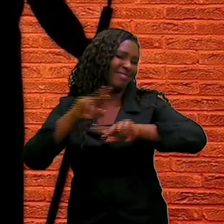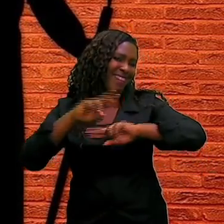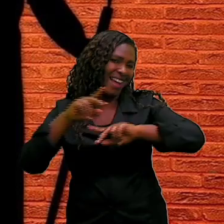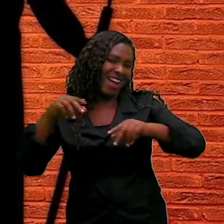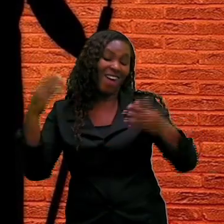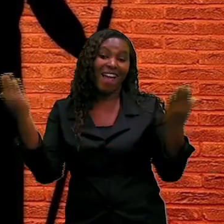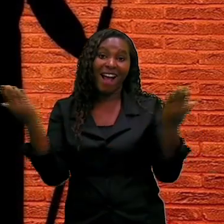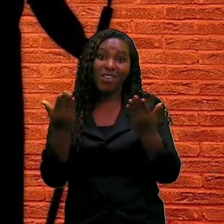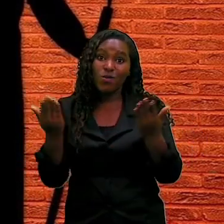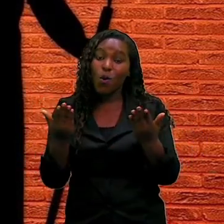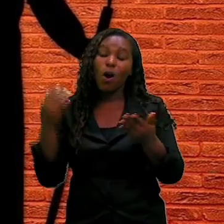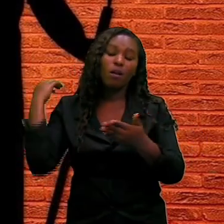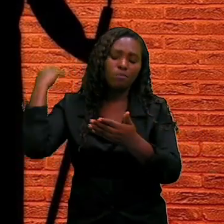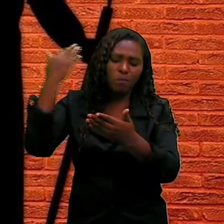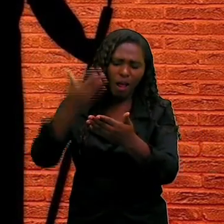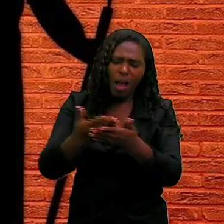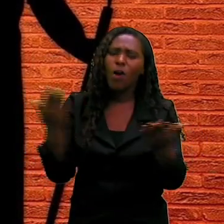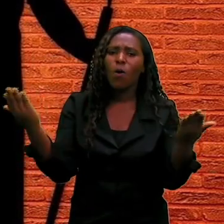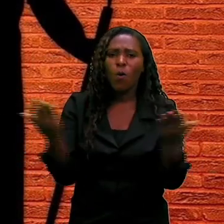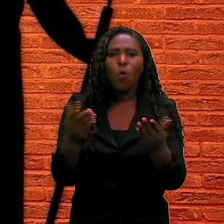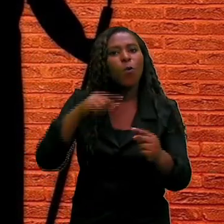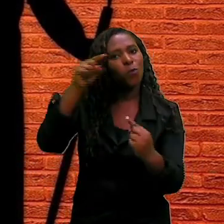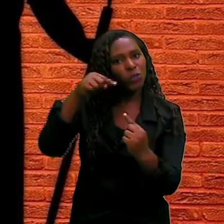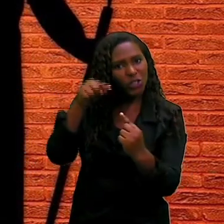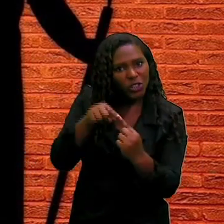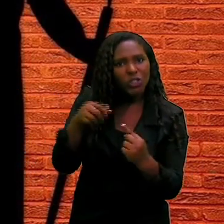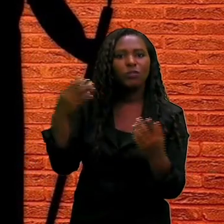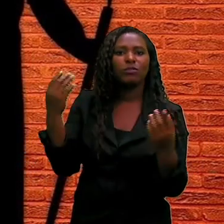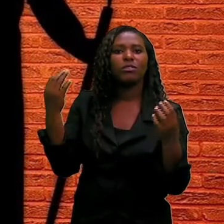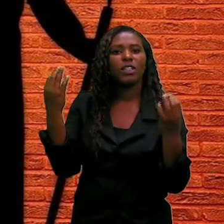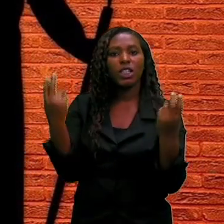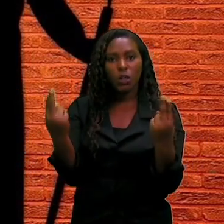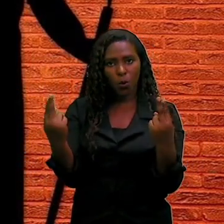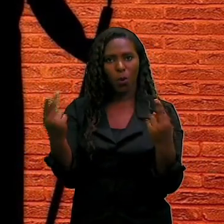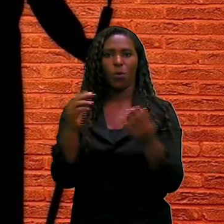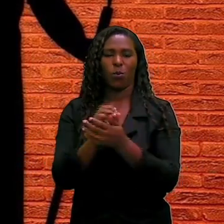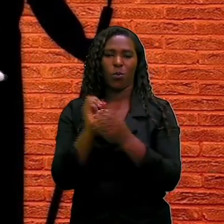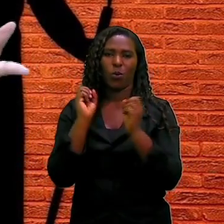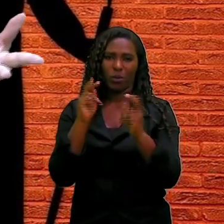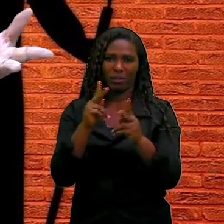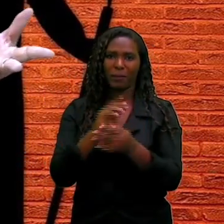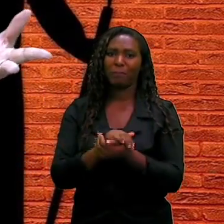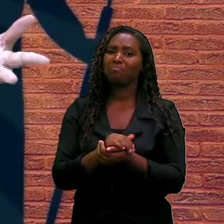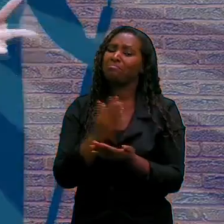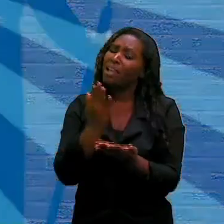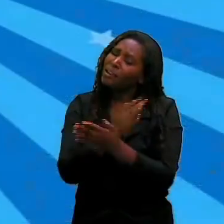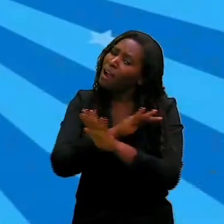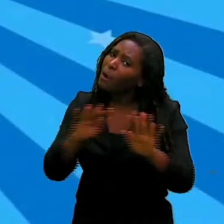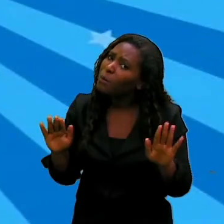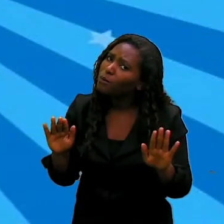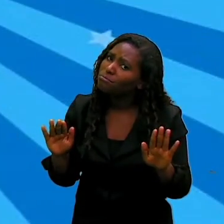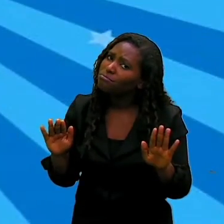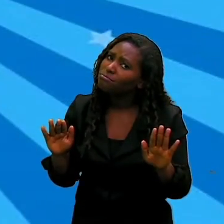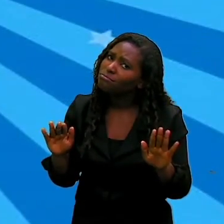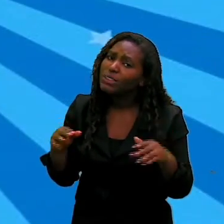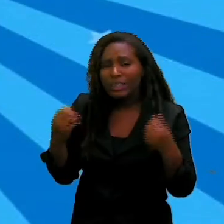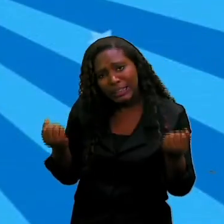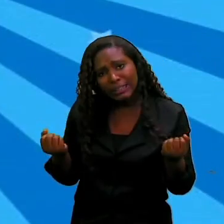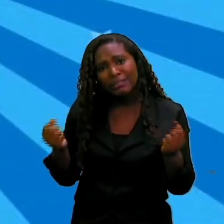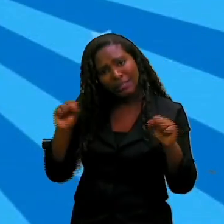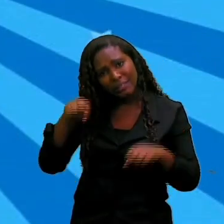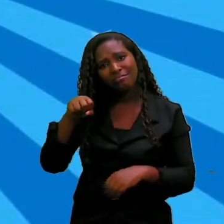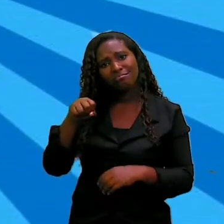sociedade. Conhecer um pouco da nossa história também é importante. E por agora, acabou. Isso. Chegamos ao